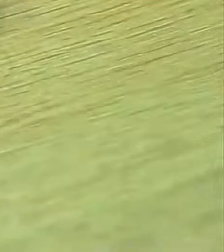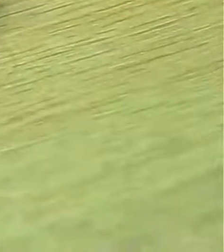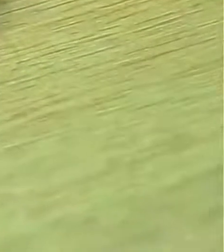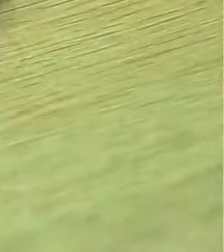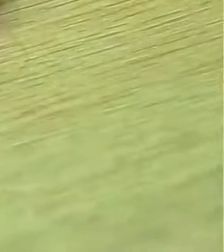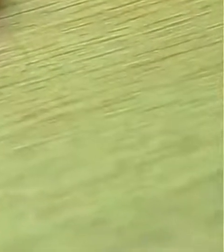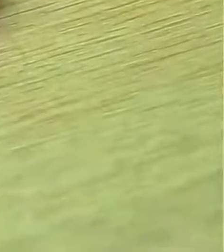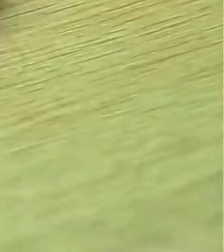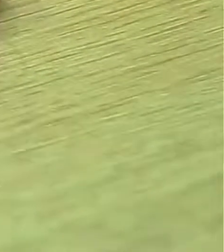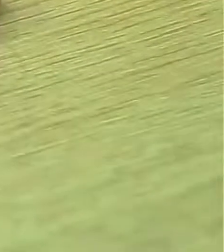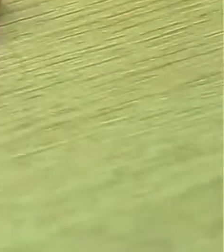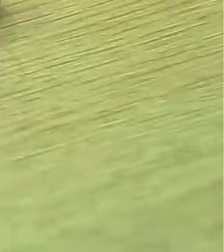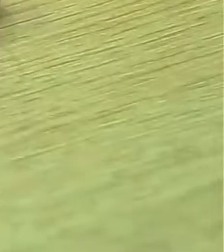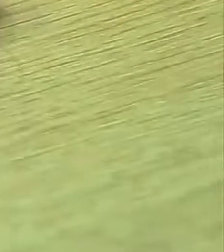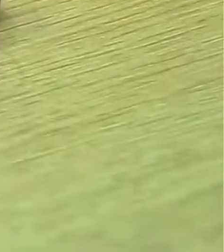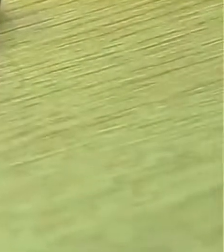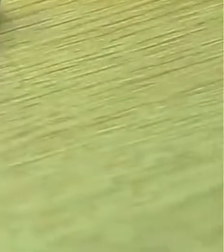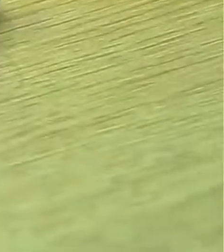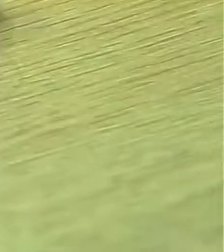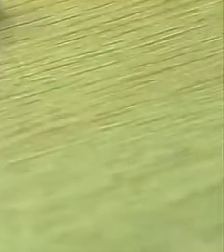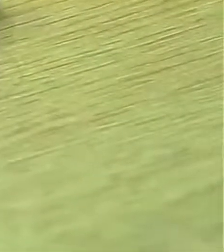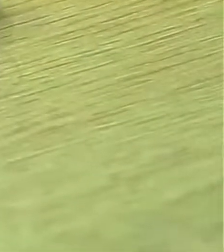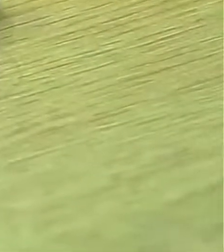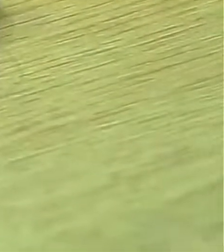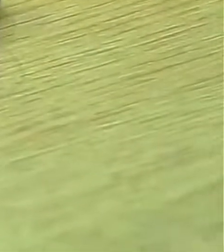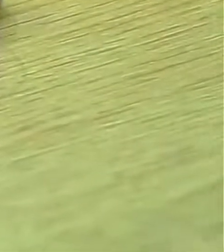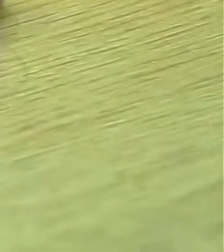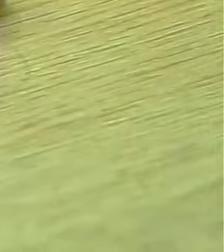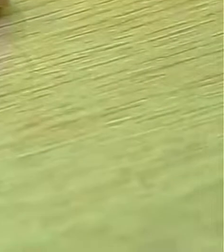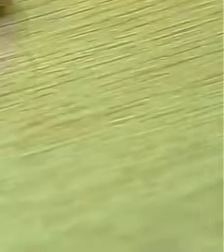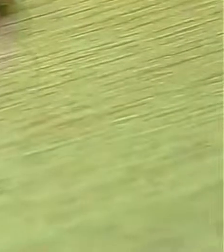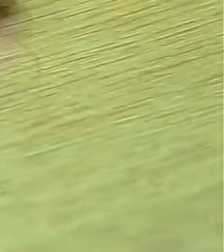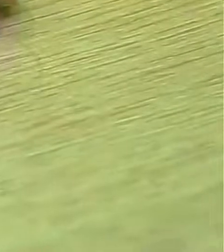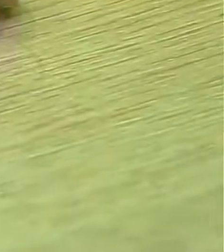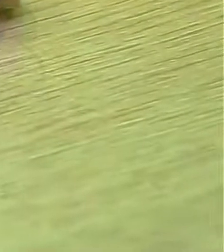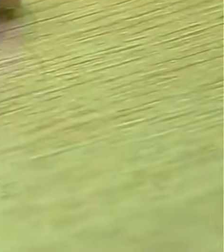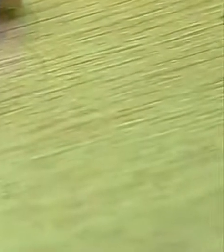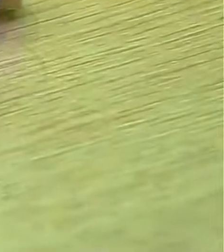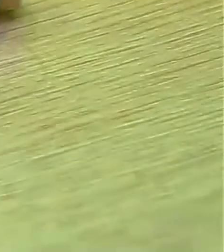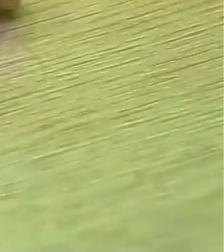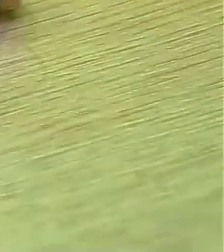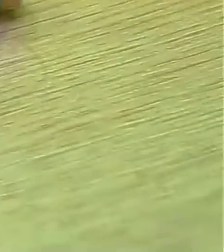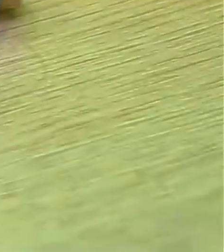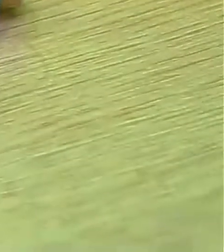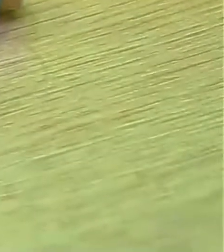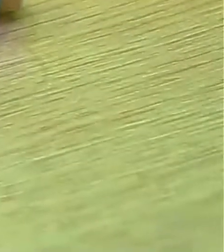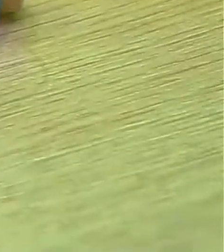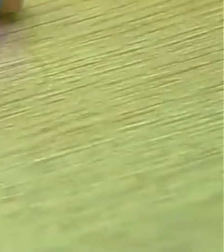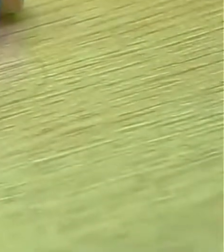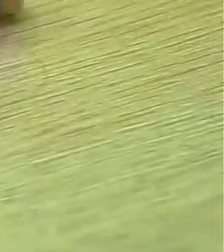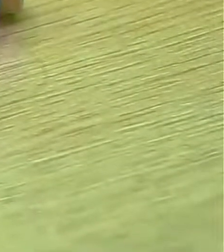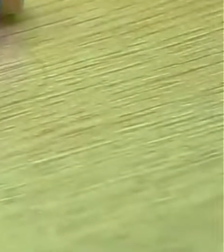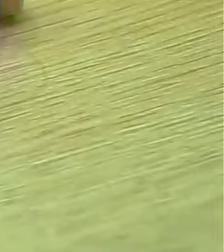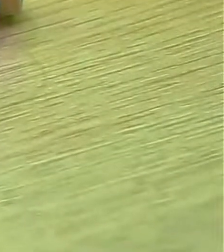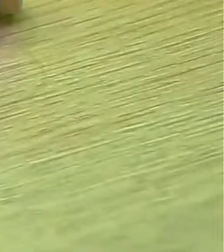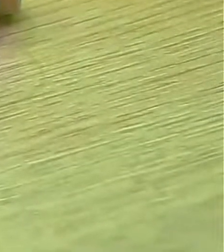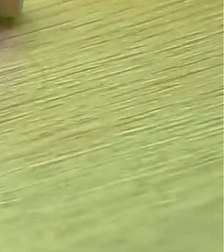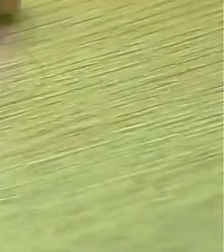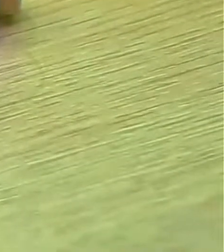estou mostrando com a chavinha, tem um sensor. Esse sensor ele é chamado de sensor efeito Hall,